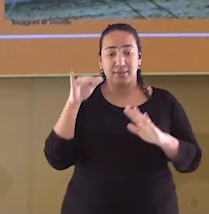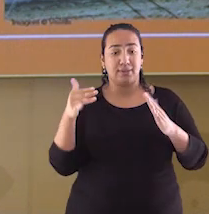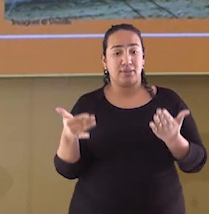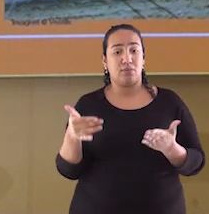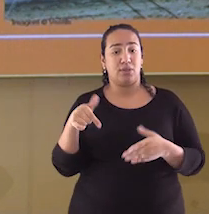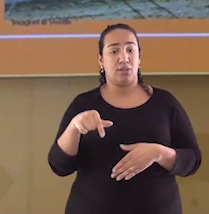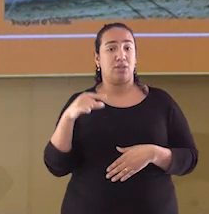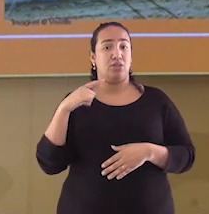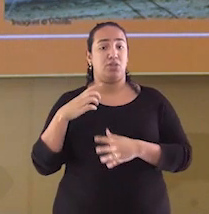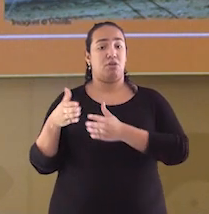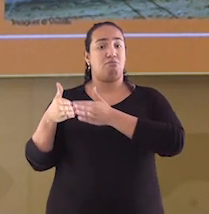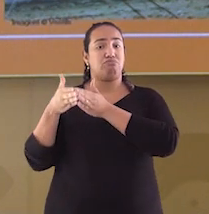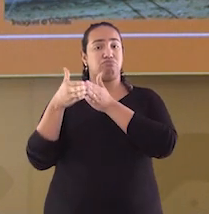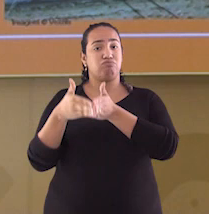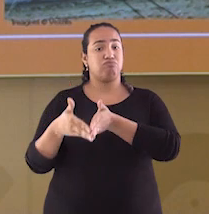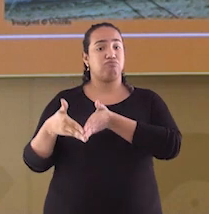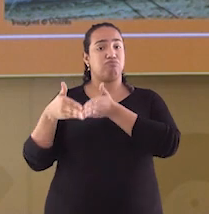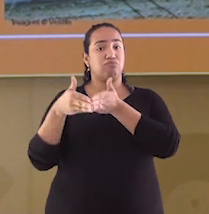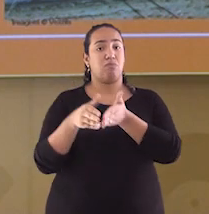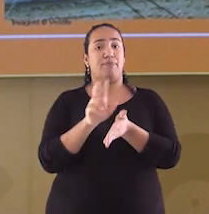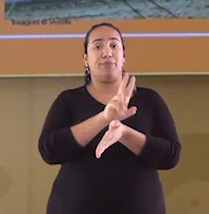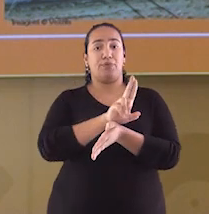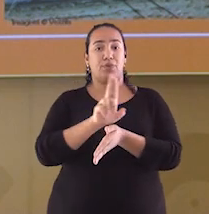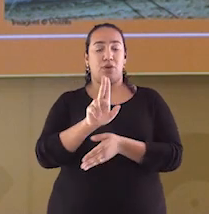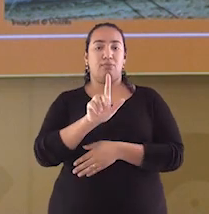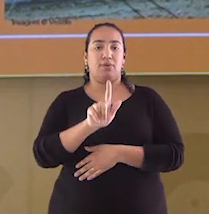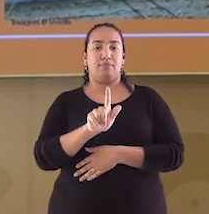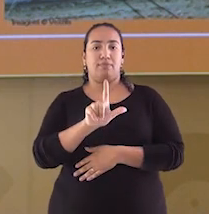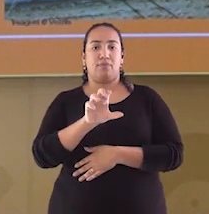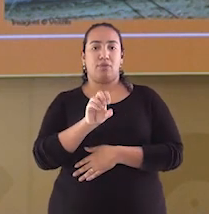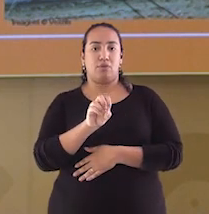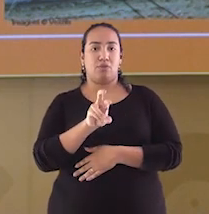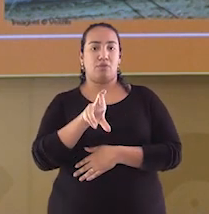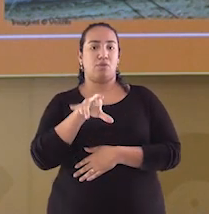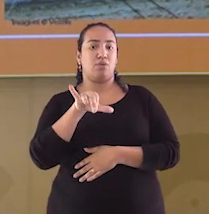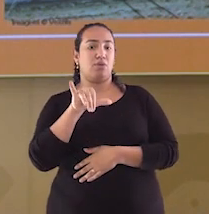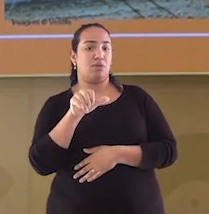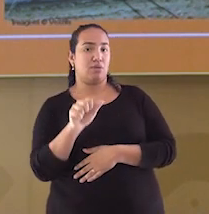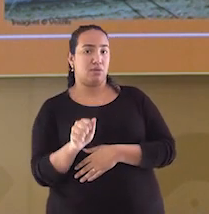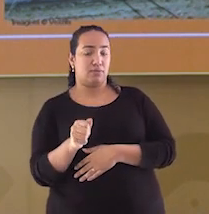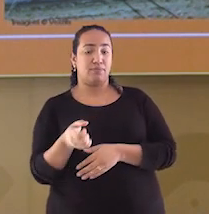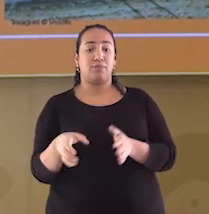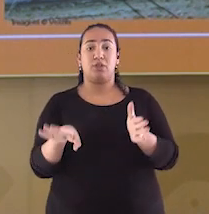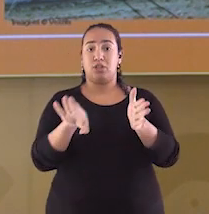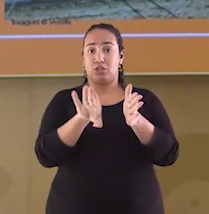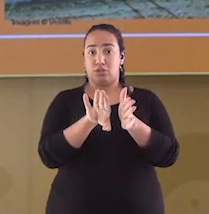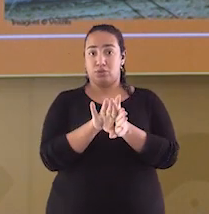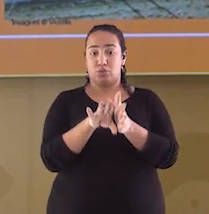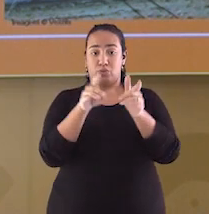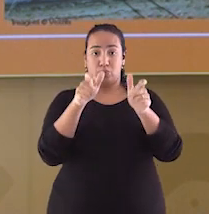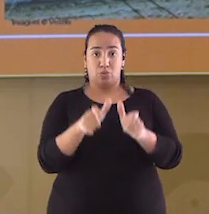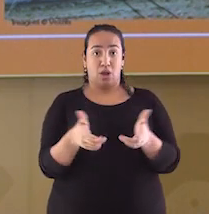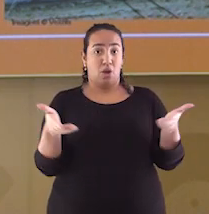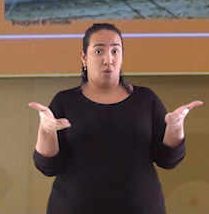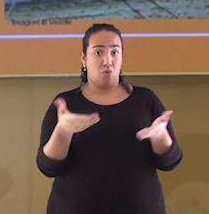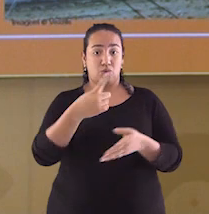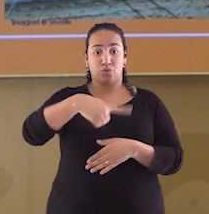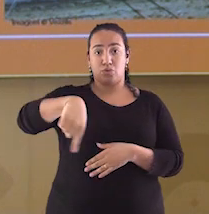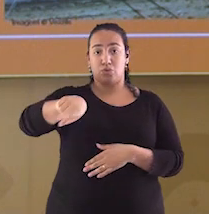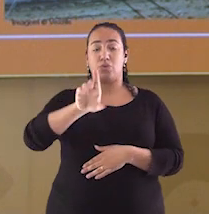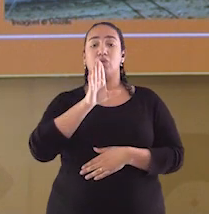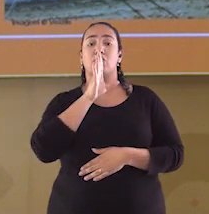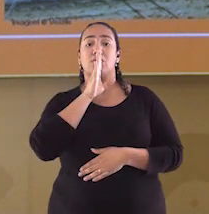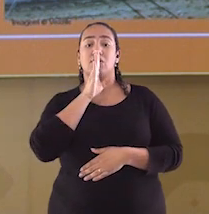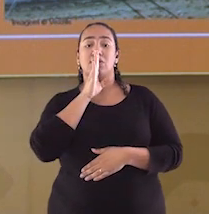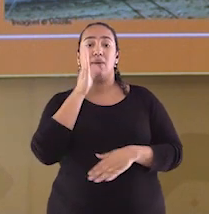numa caravela chamada Glória e desceram num lugar que hoje chamamos de Prainha. Tá